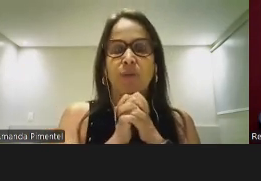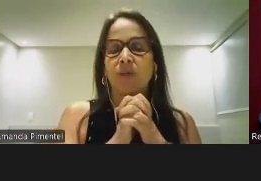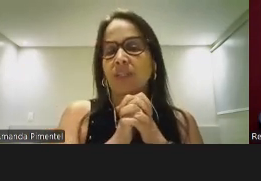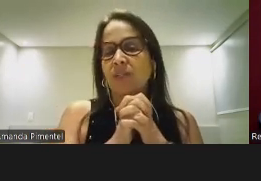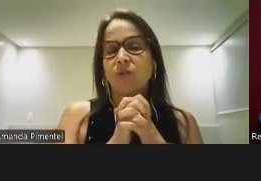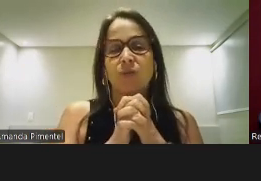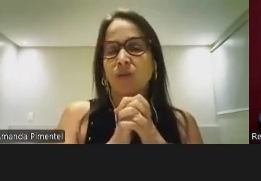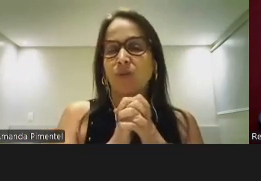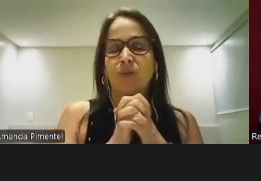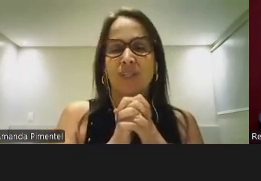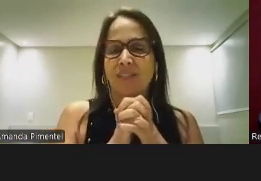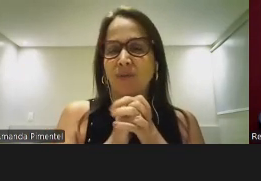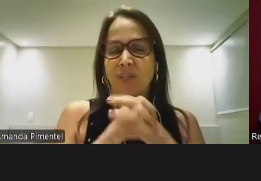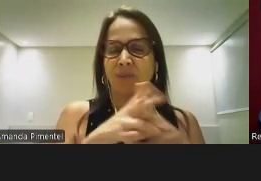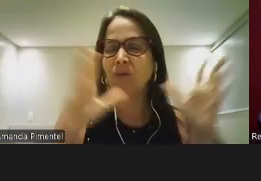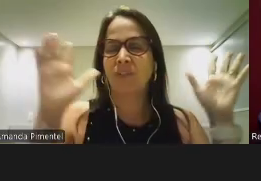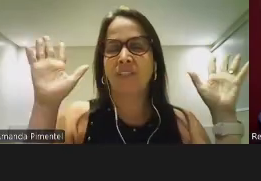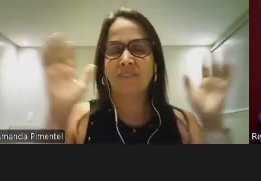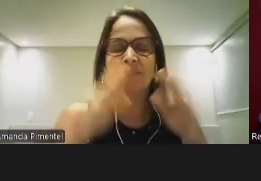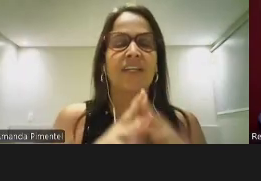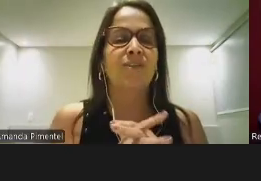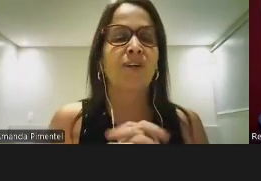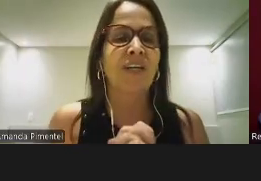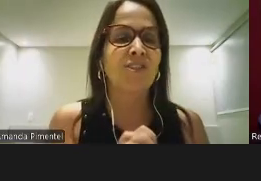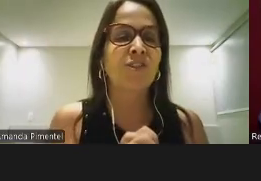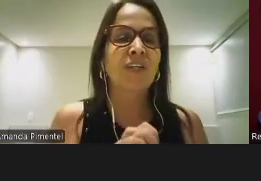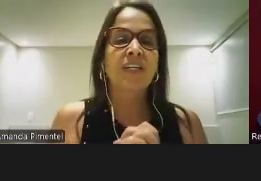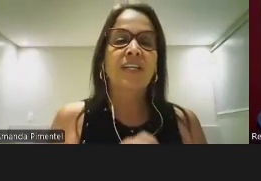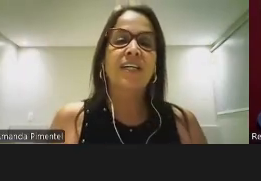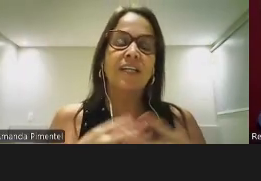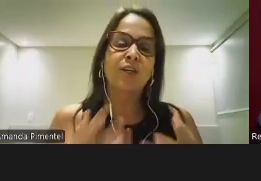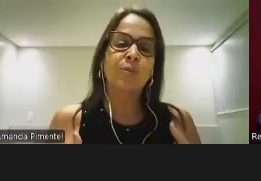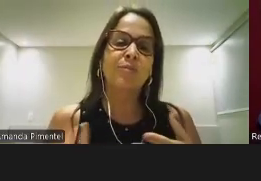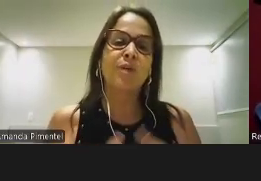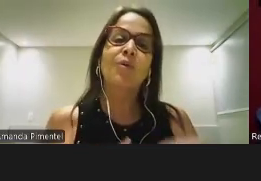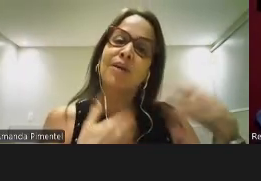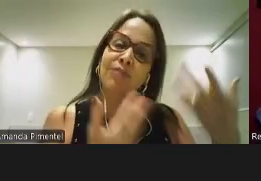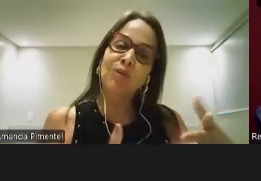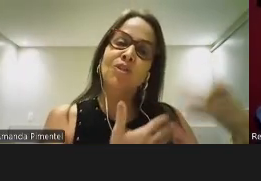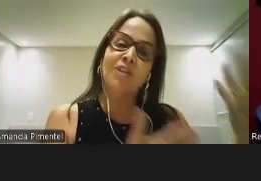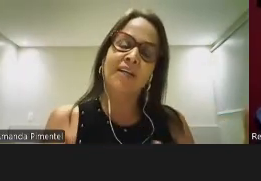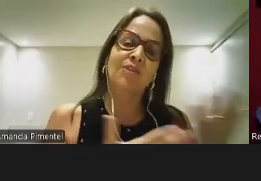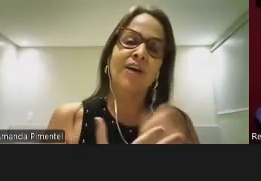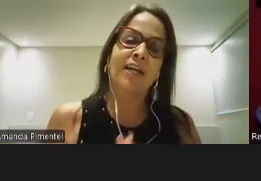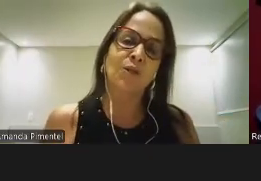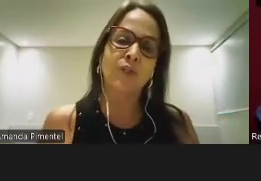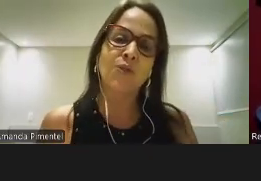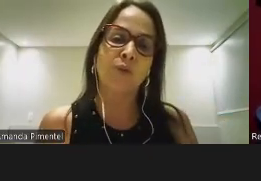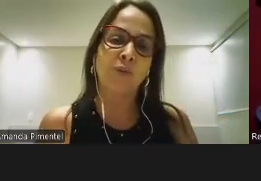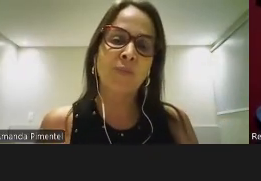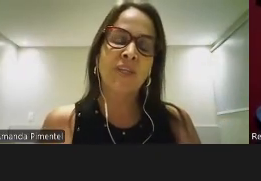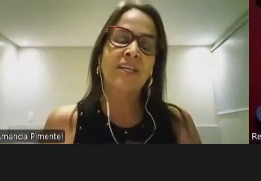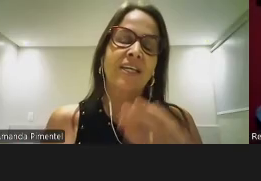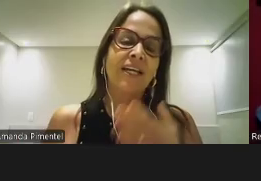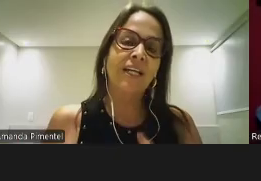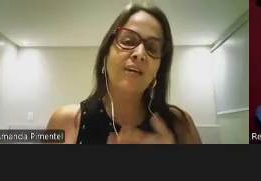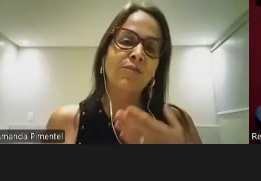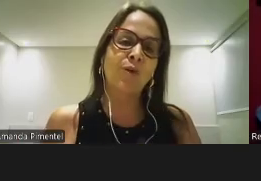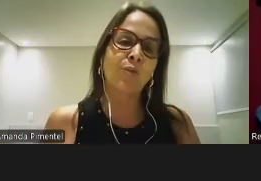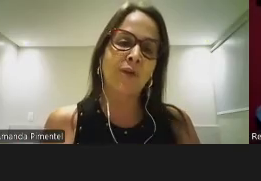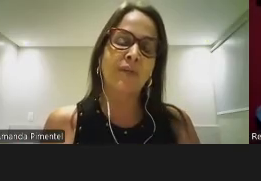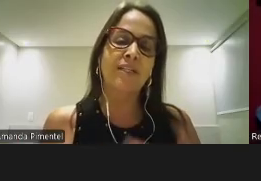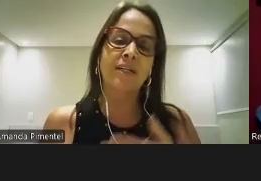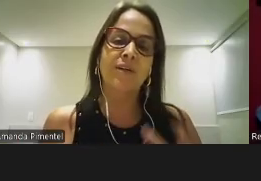estudou comigo no segundo, terceiro ano, ontem, né, no colégio, e ela ligou para mim porque viu no Instagram eu falar sobre sono, e